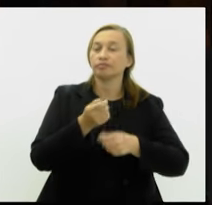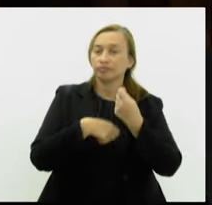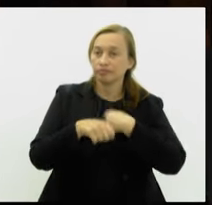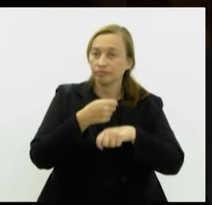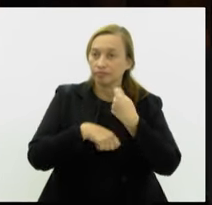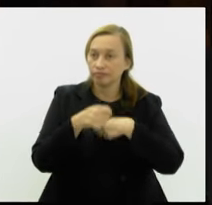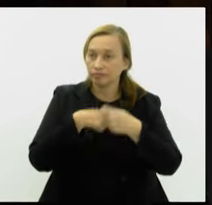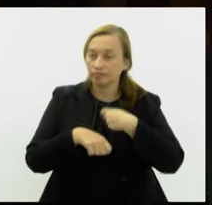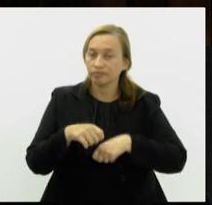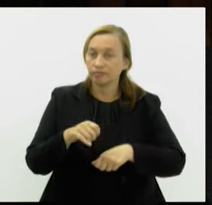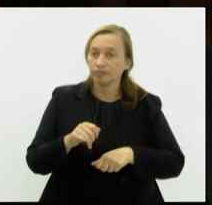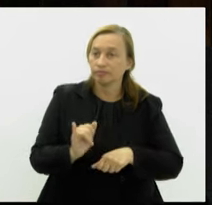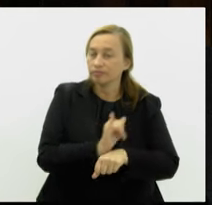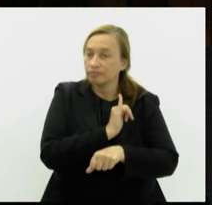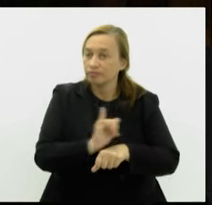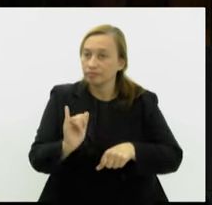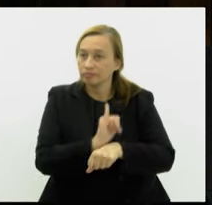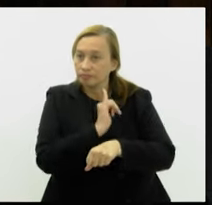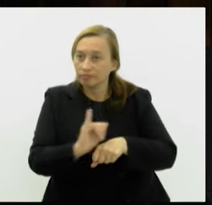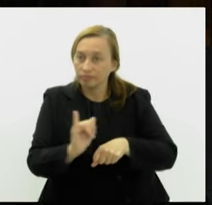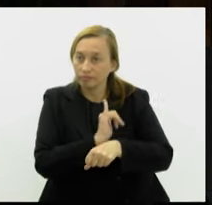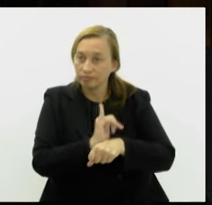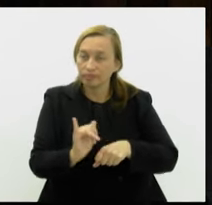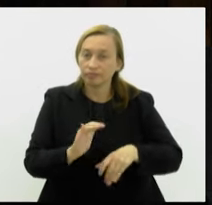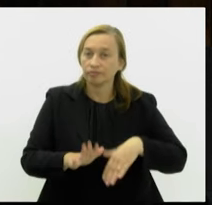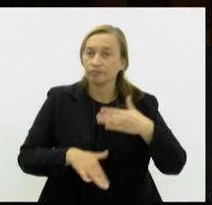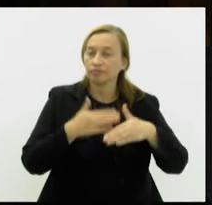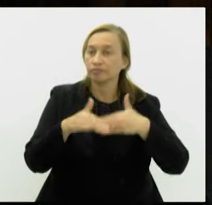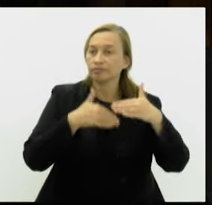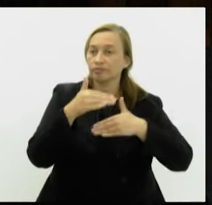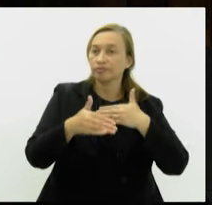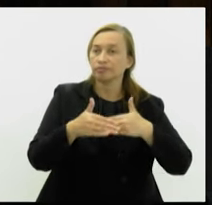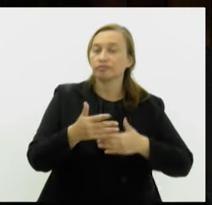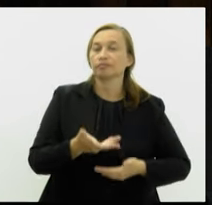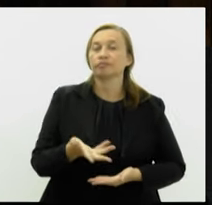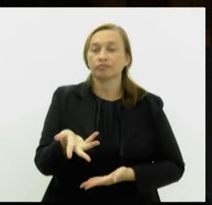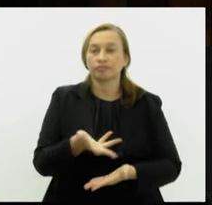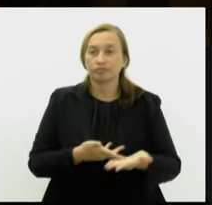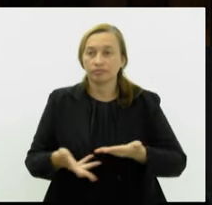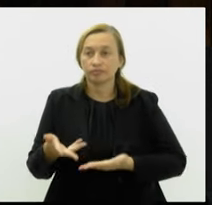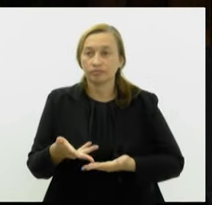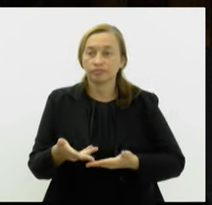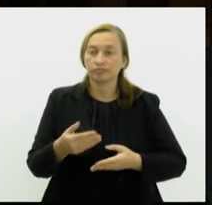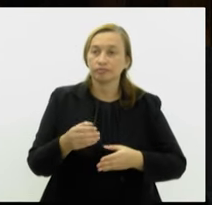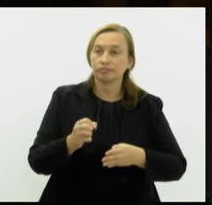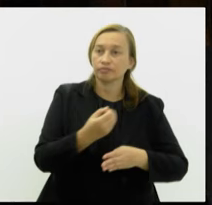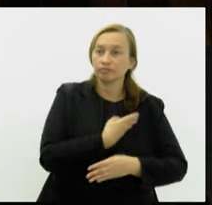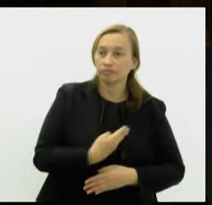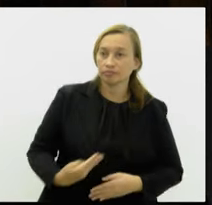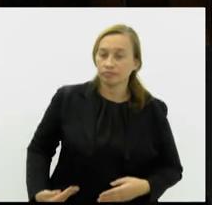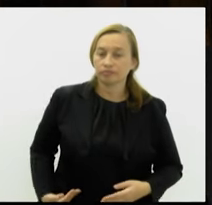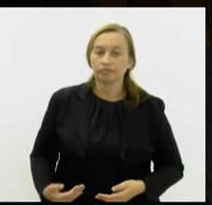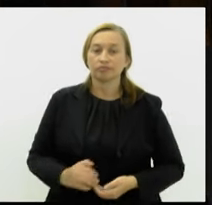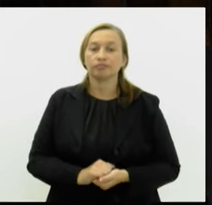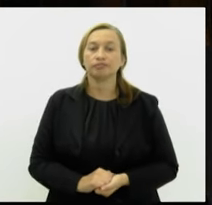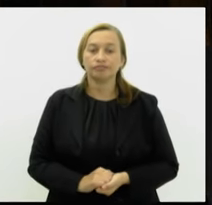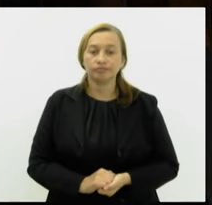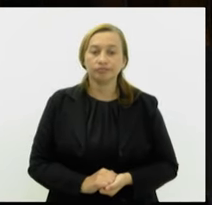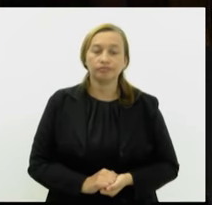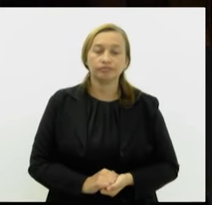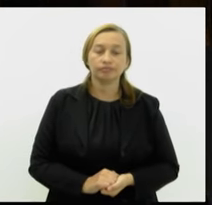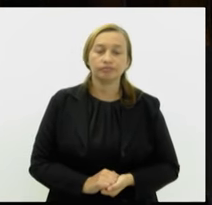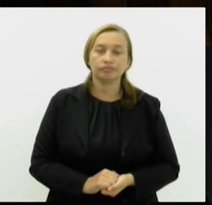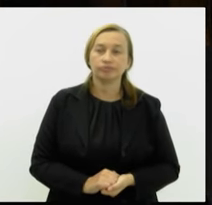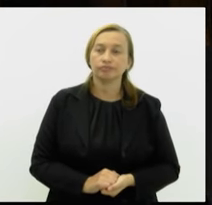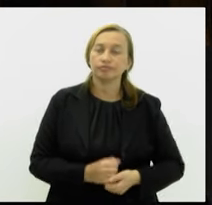Para planejar esse crescimento, além da participação de setores do governo, no Conselho Gestor do Fundo